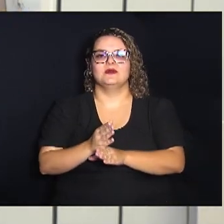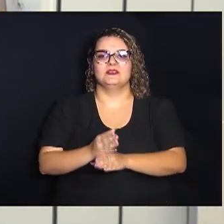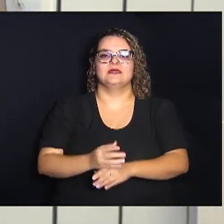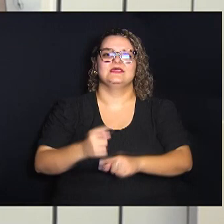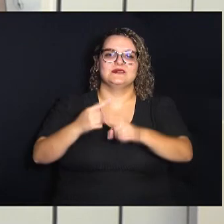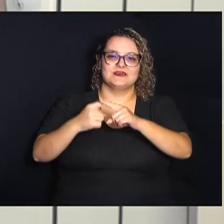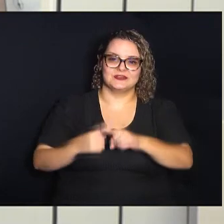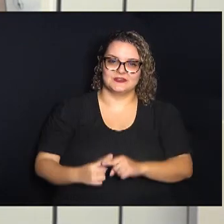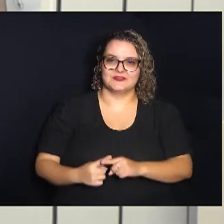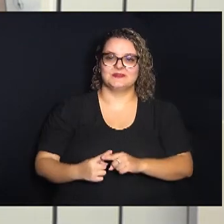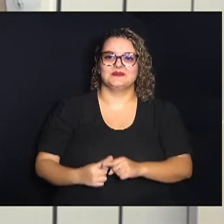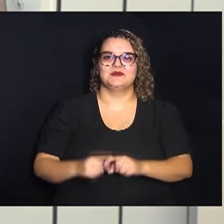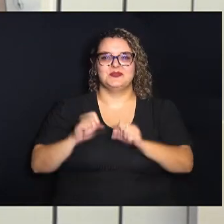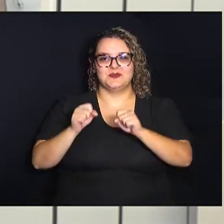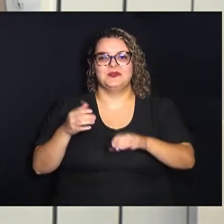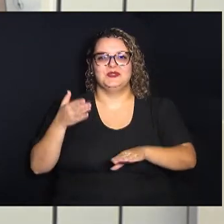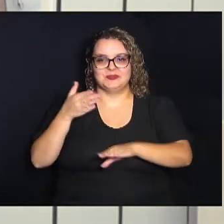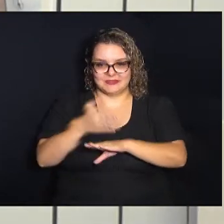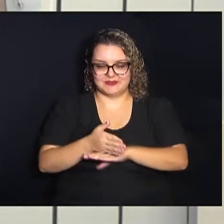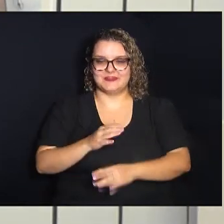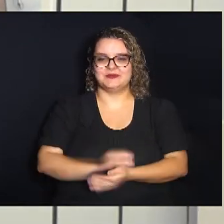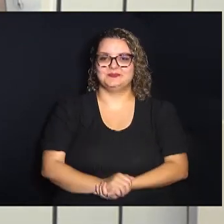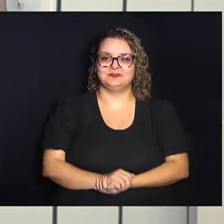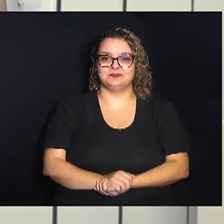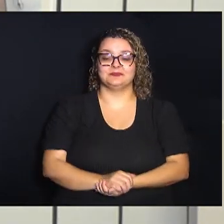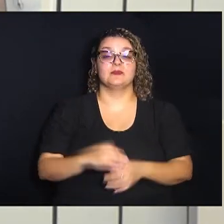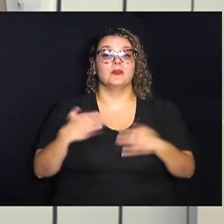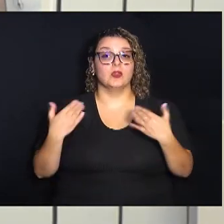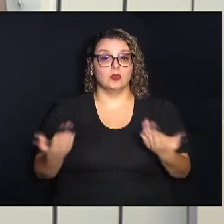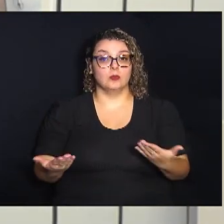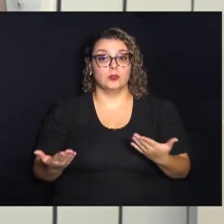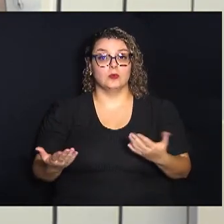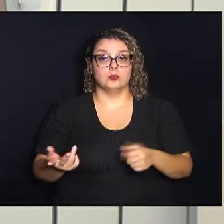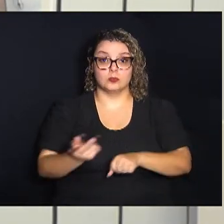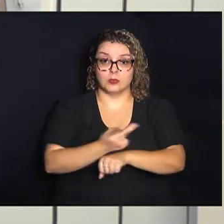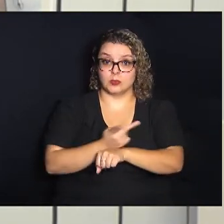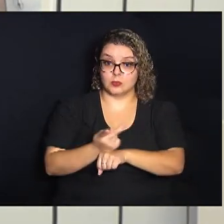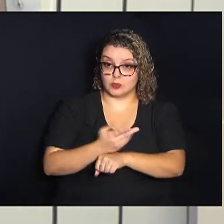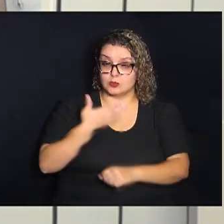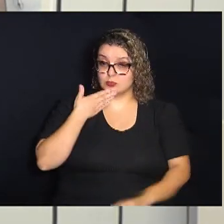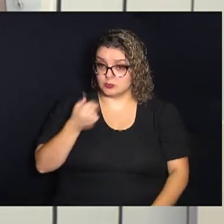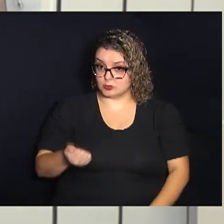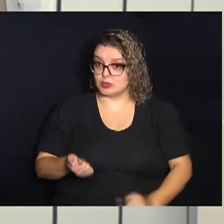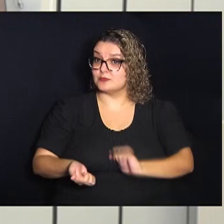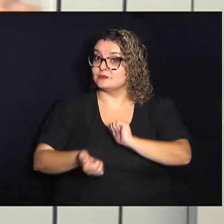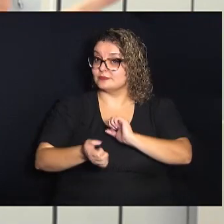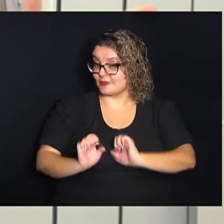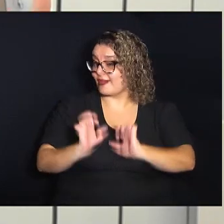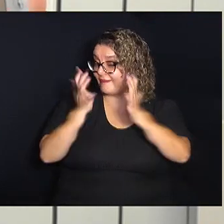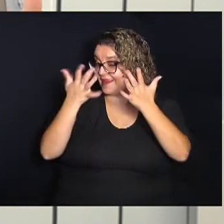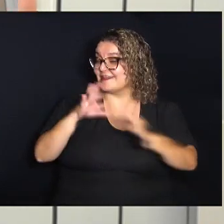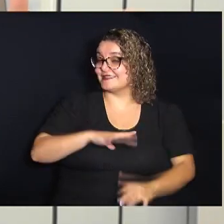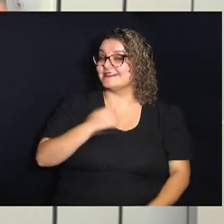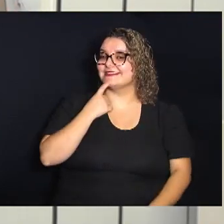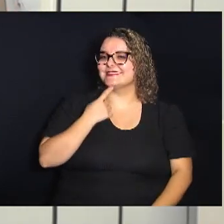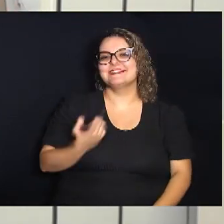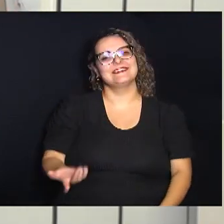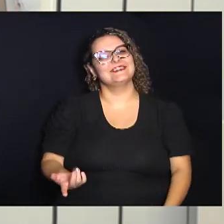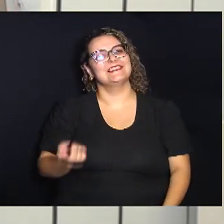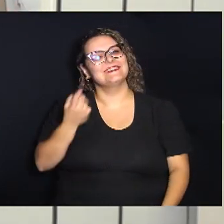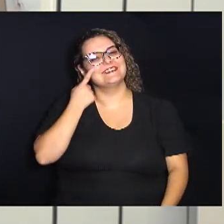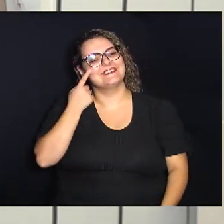você pode participar. Bom, procurando os melhores eventos em Campinas? Então fique ligado,